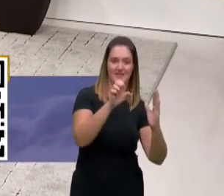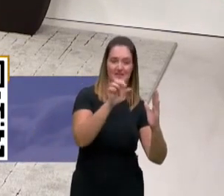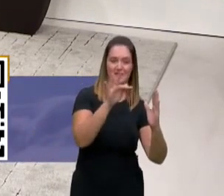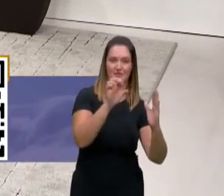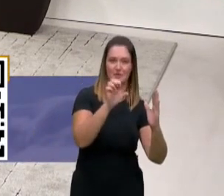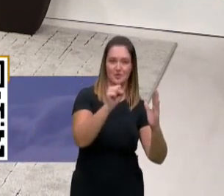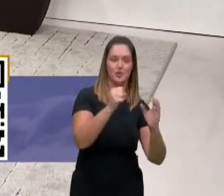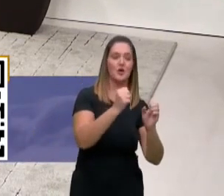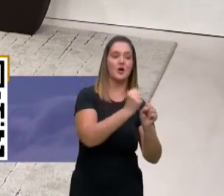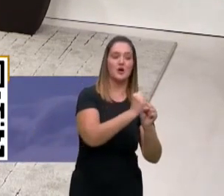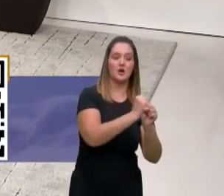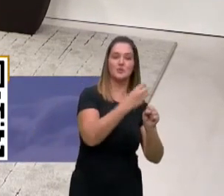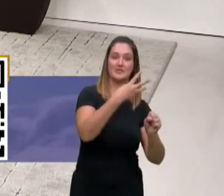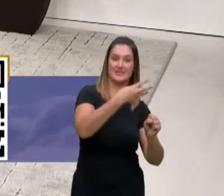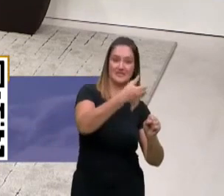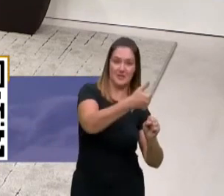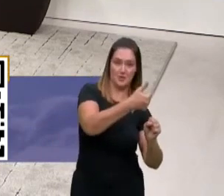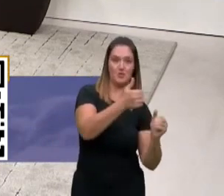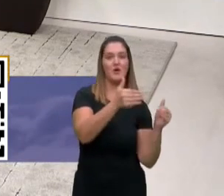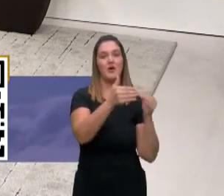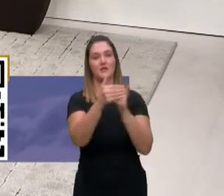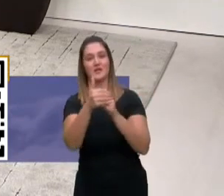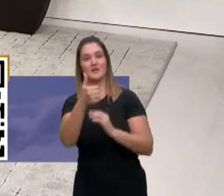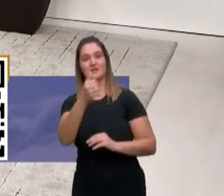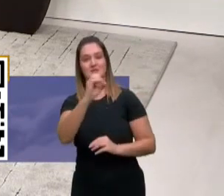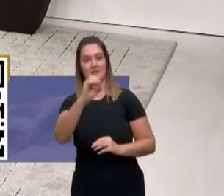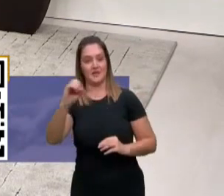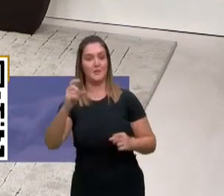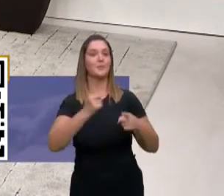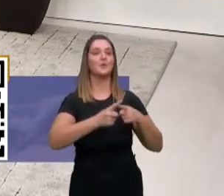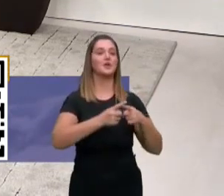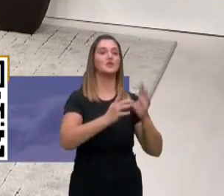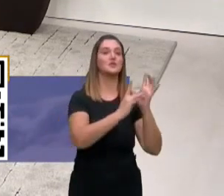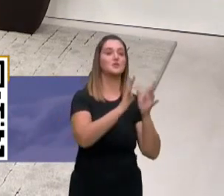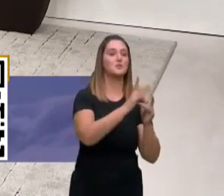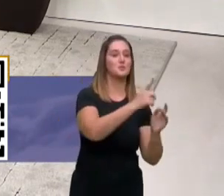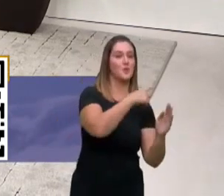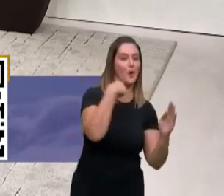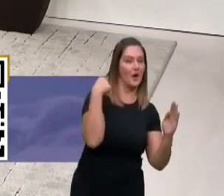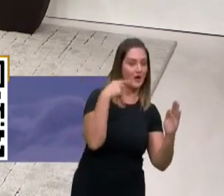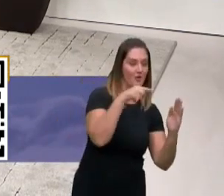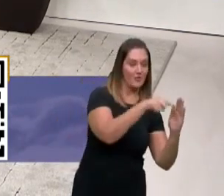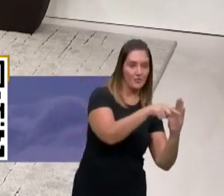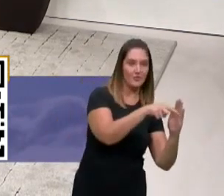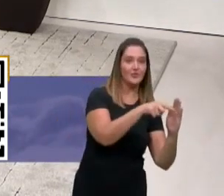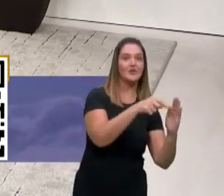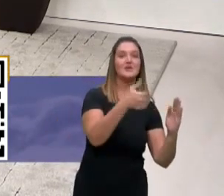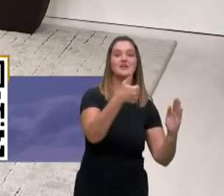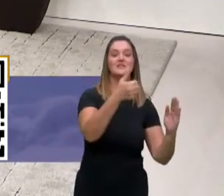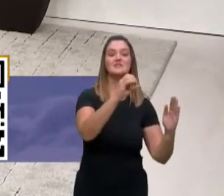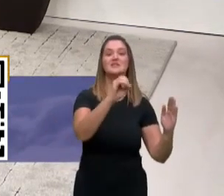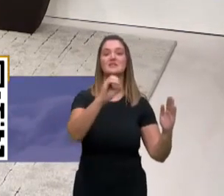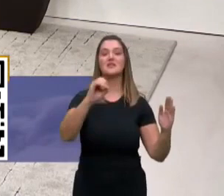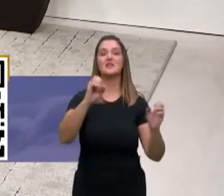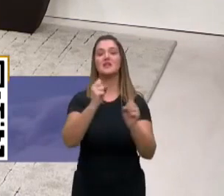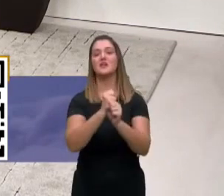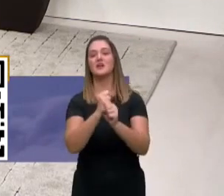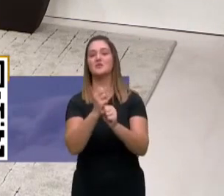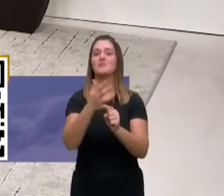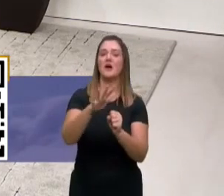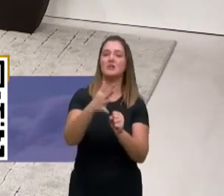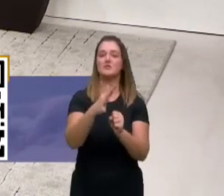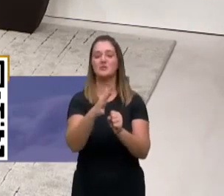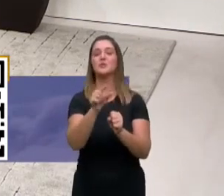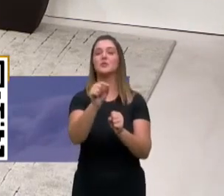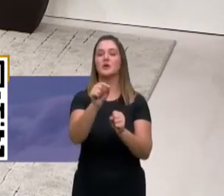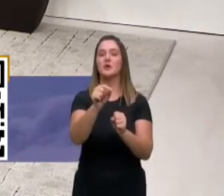cristianismo, do ano 31 até o ano 100. 31 porque Jesus morreu no ano 31, ano 100 porque foi o ano